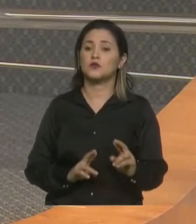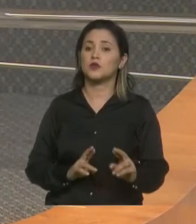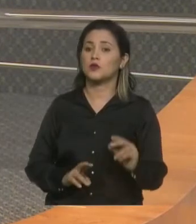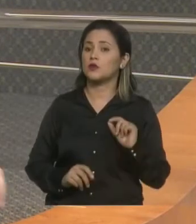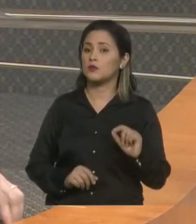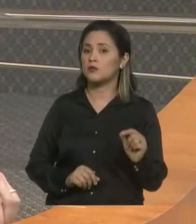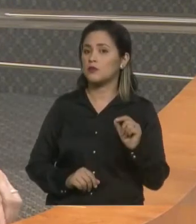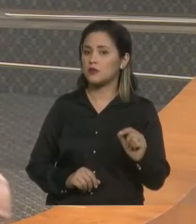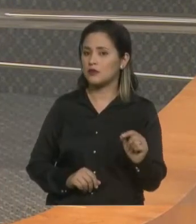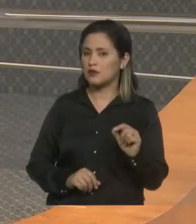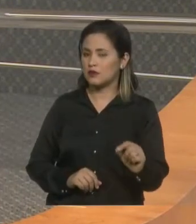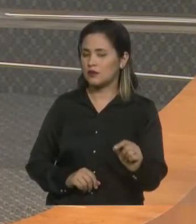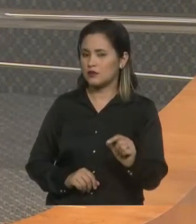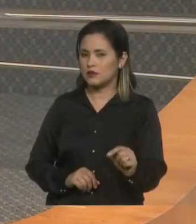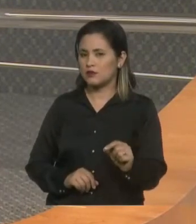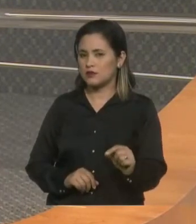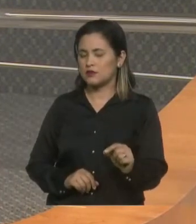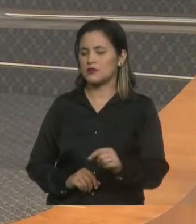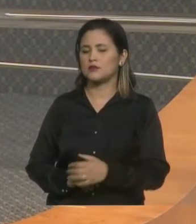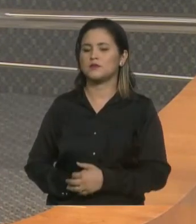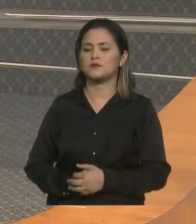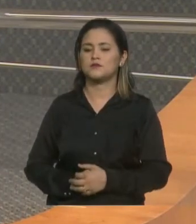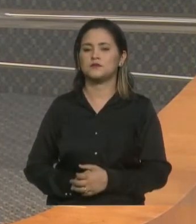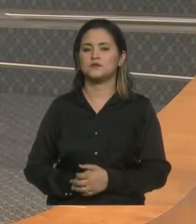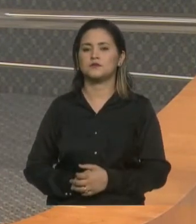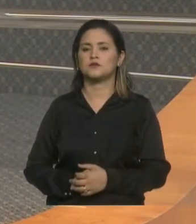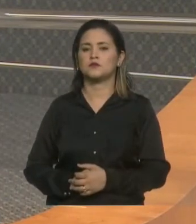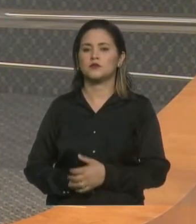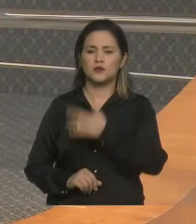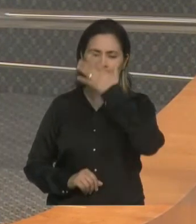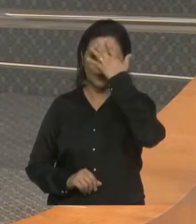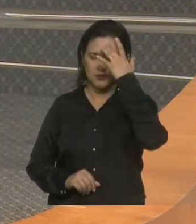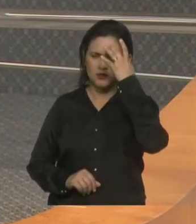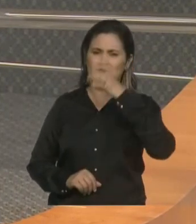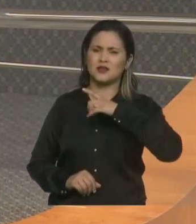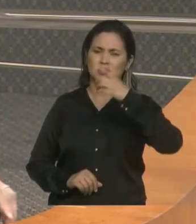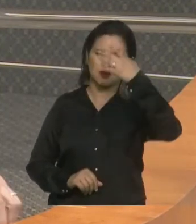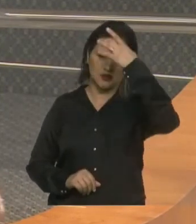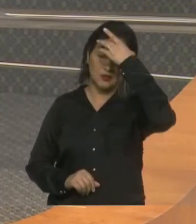prevaleça e a não politização de temas sérios volte a essa casa.